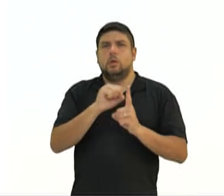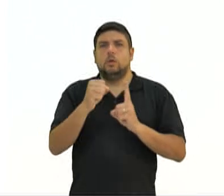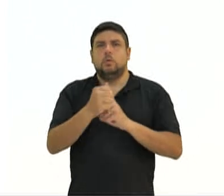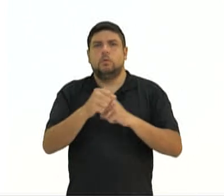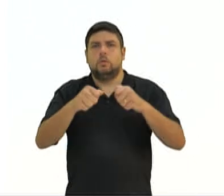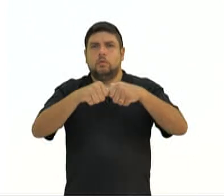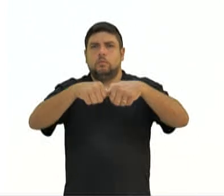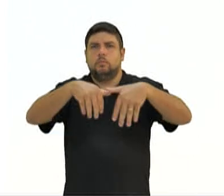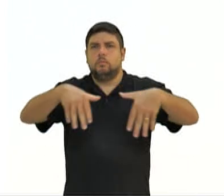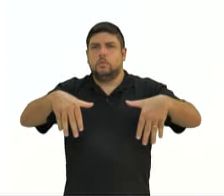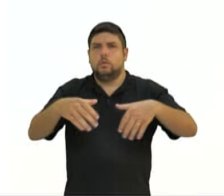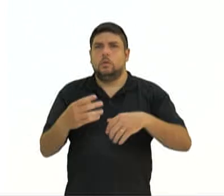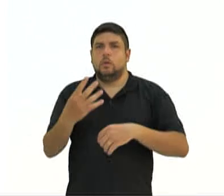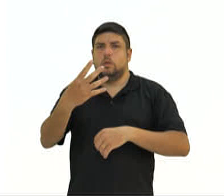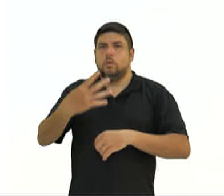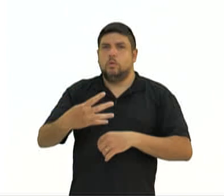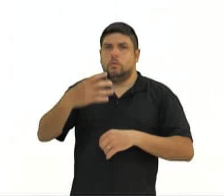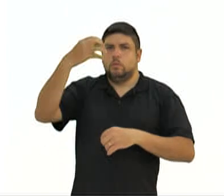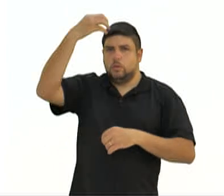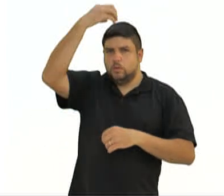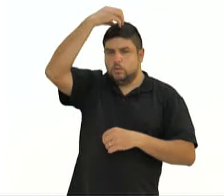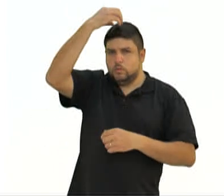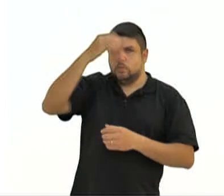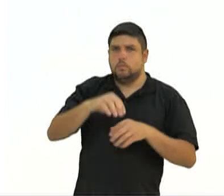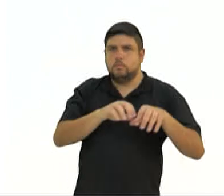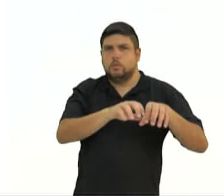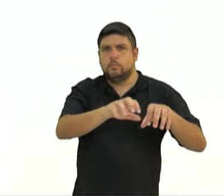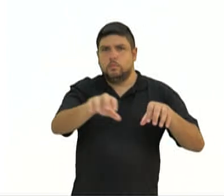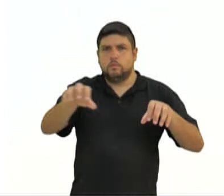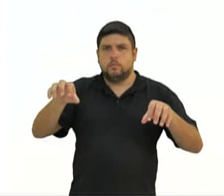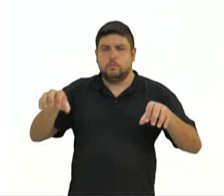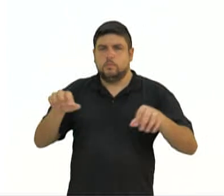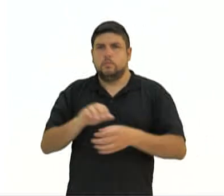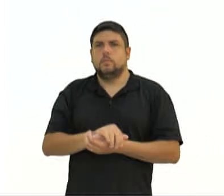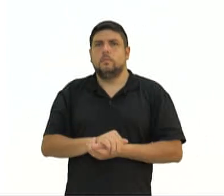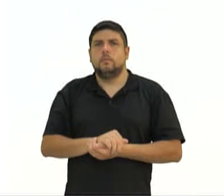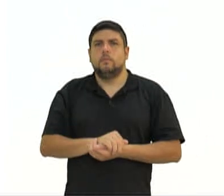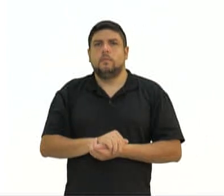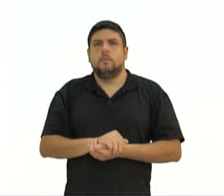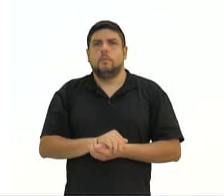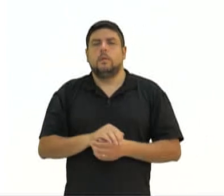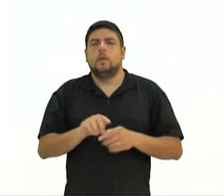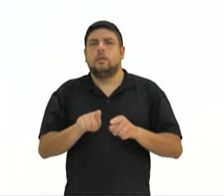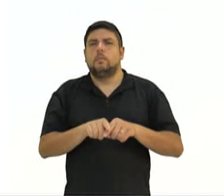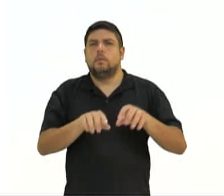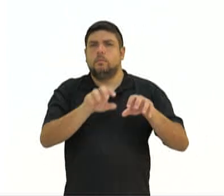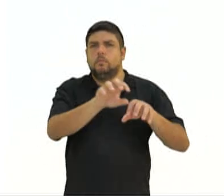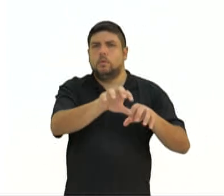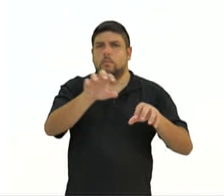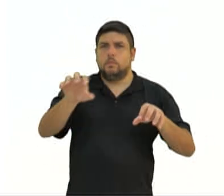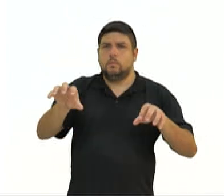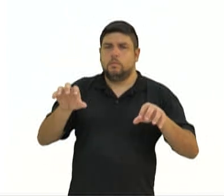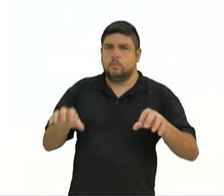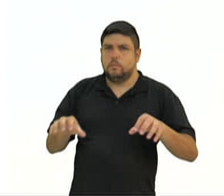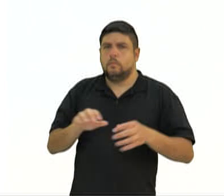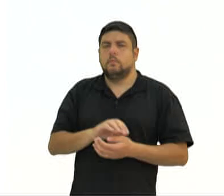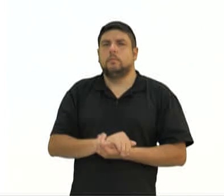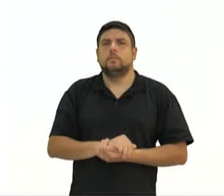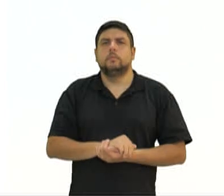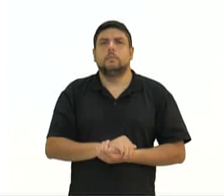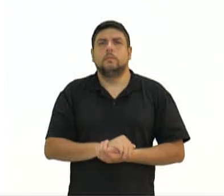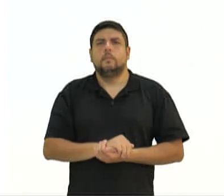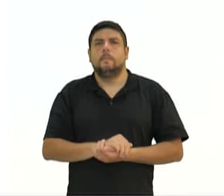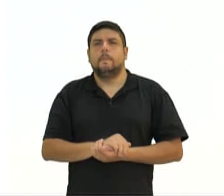4 reinos, idiomas quechuas, as 4 partes que significa.